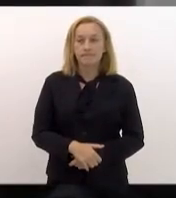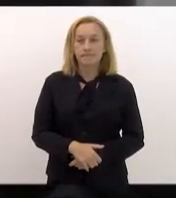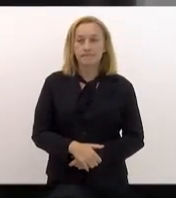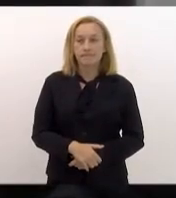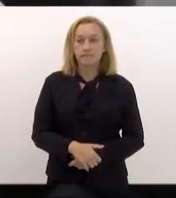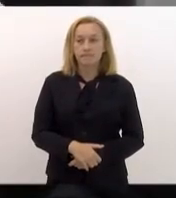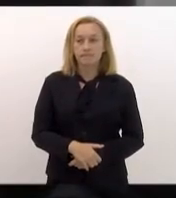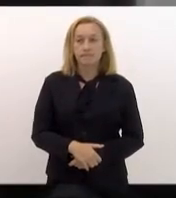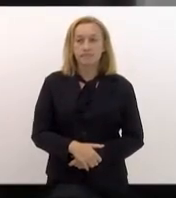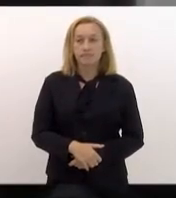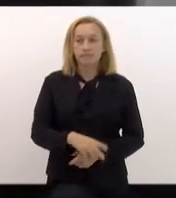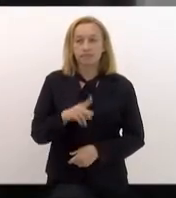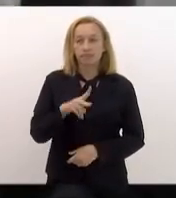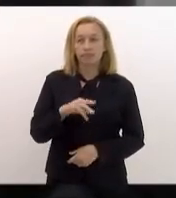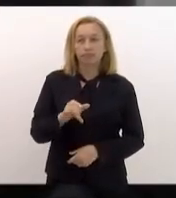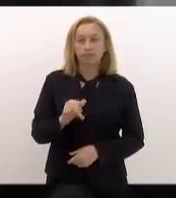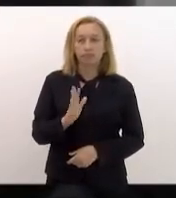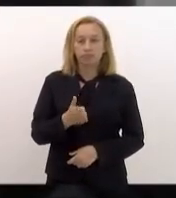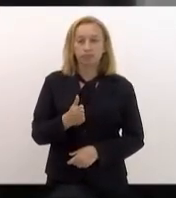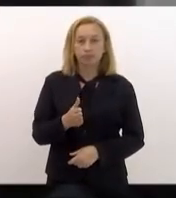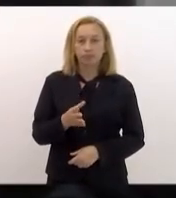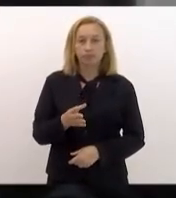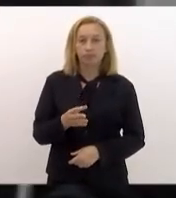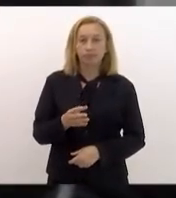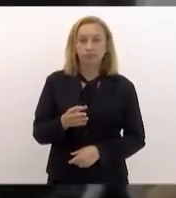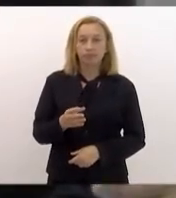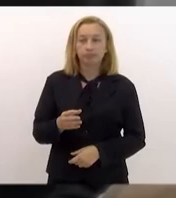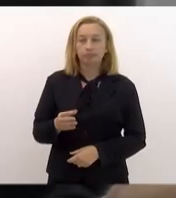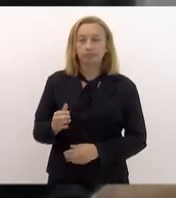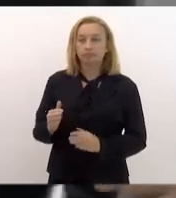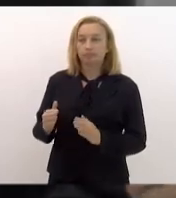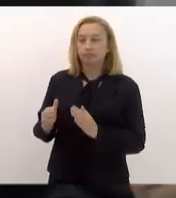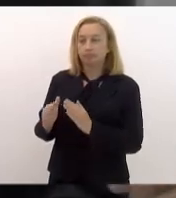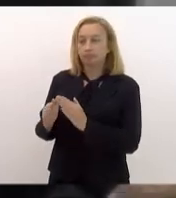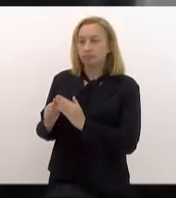aquela via até ocupada, mas de forma desordenada,